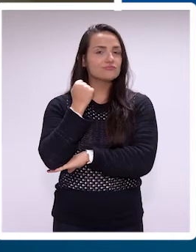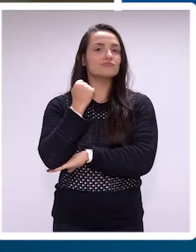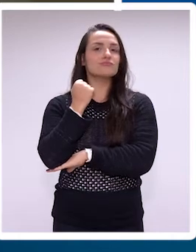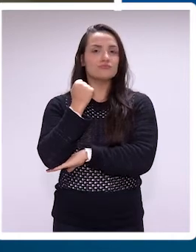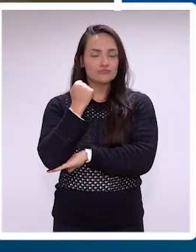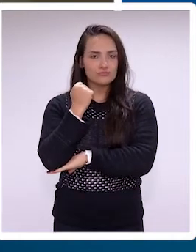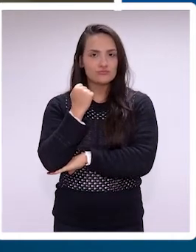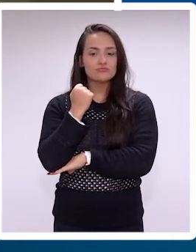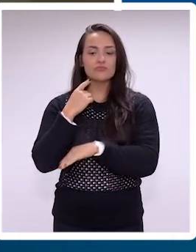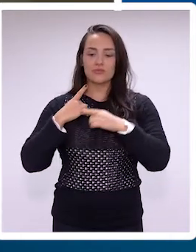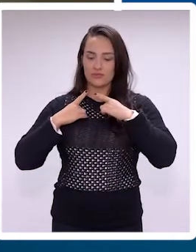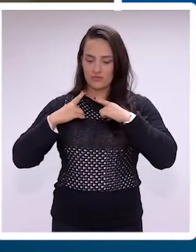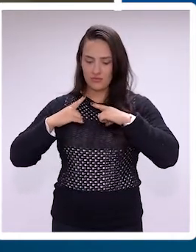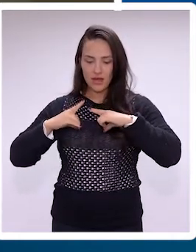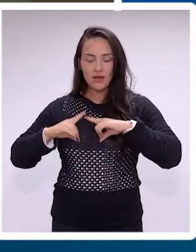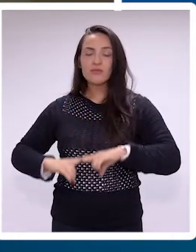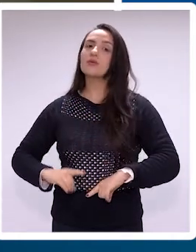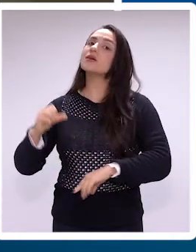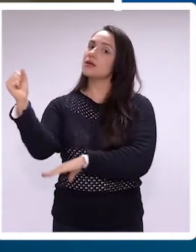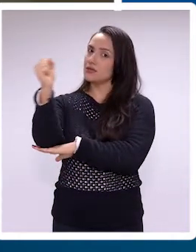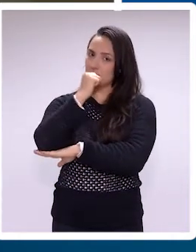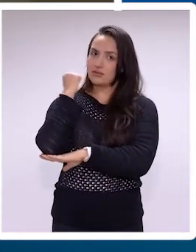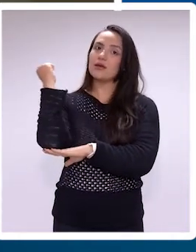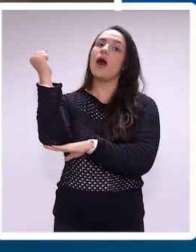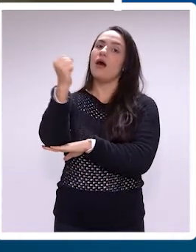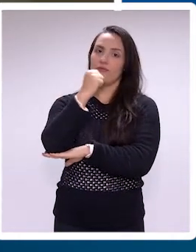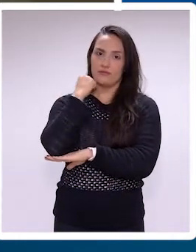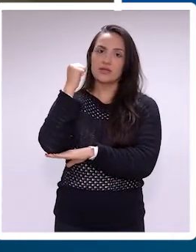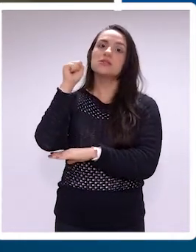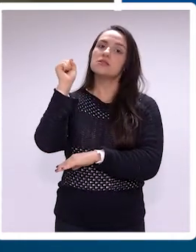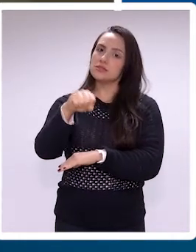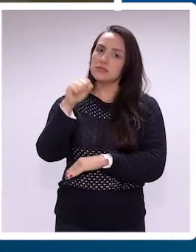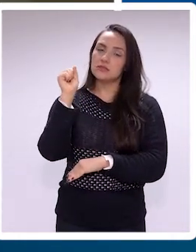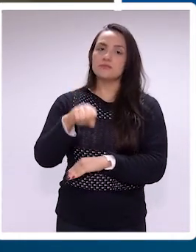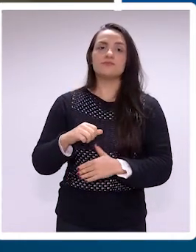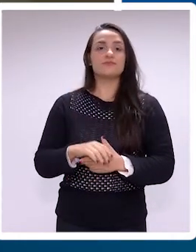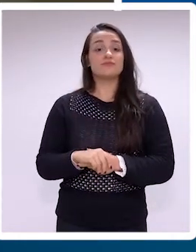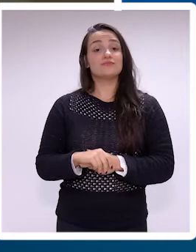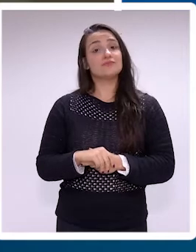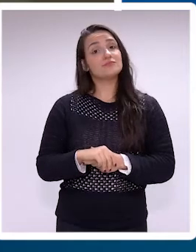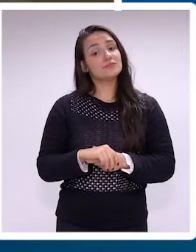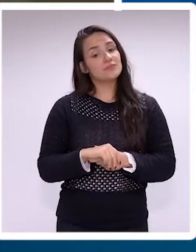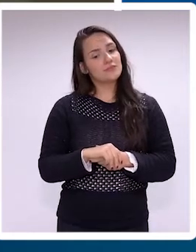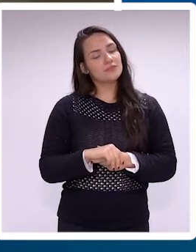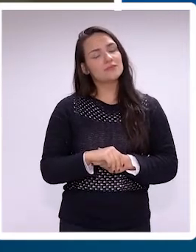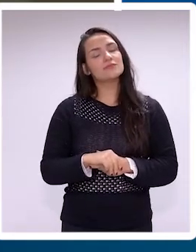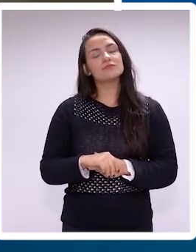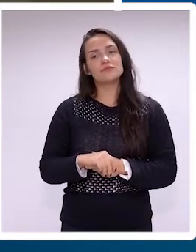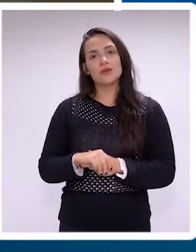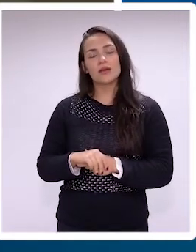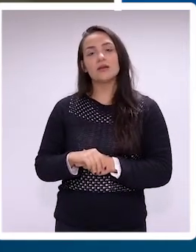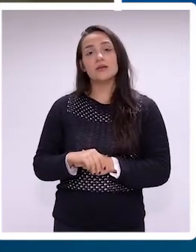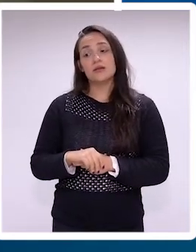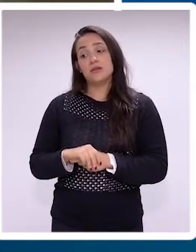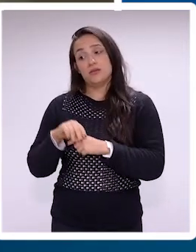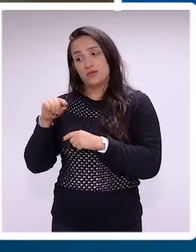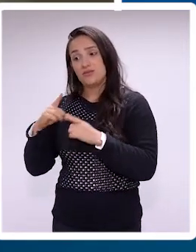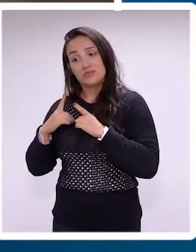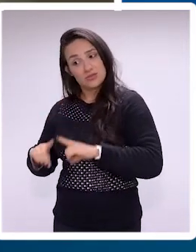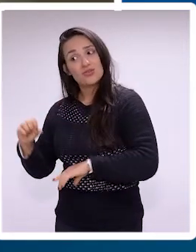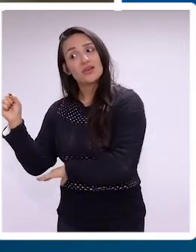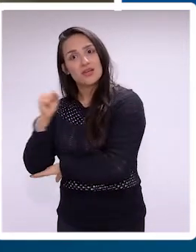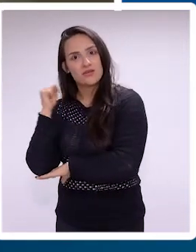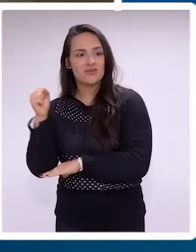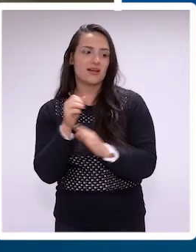função disso. A ansiedade é muito grande pela dificuldade, mesmo às vezes a